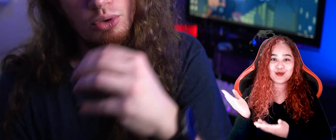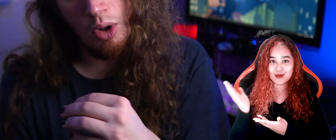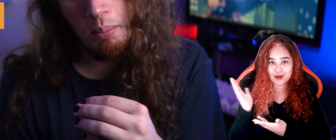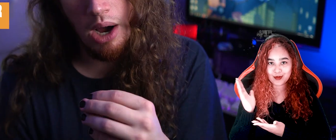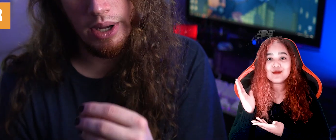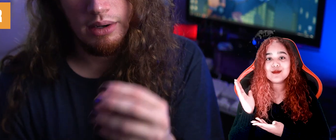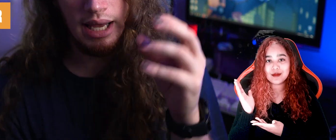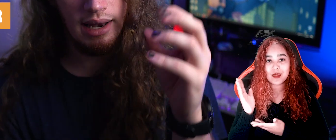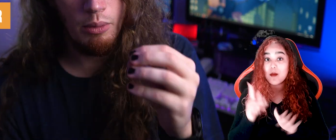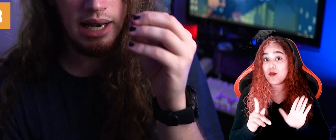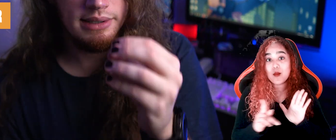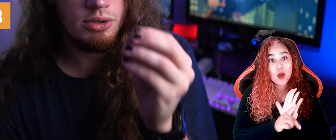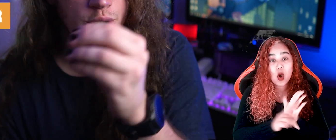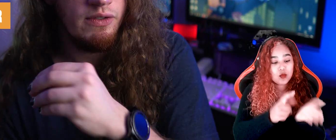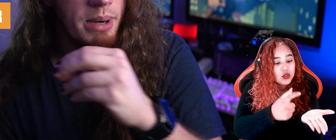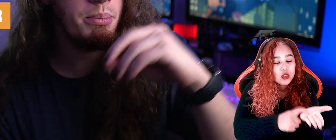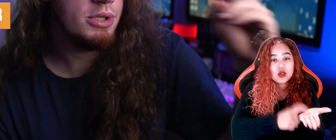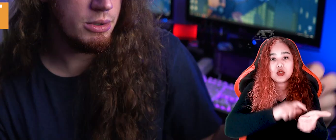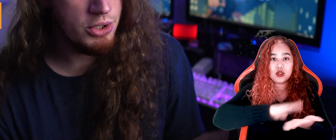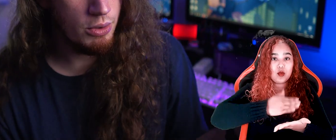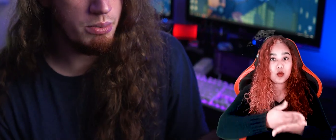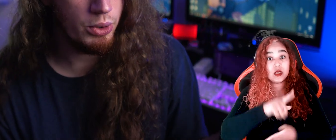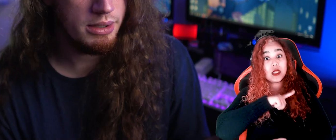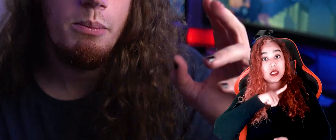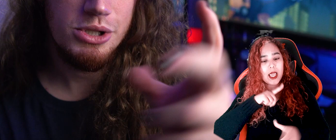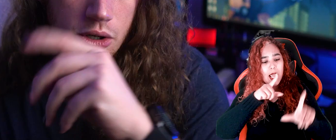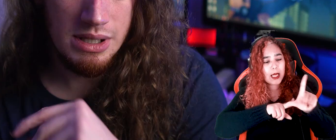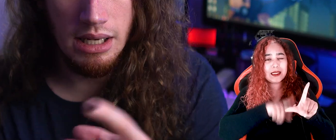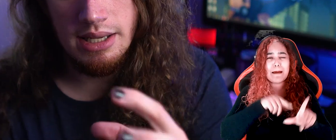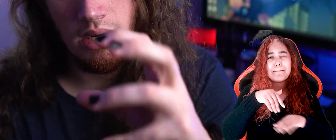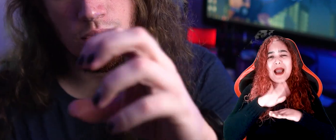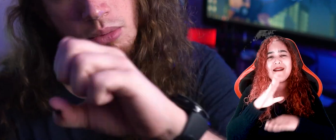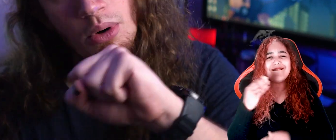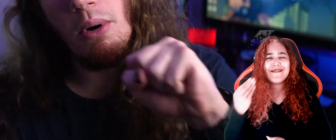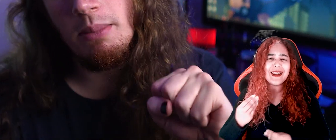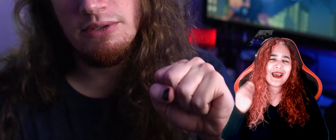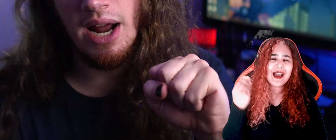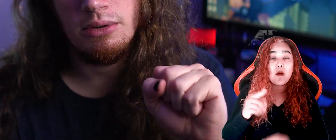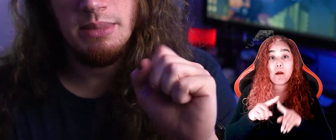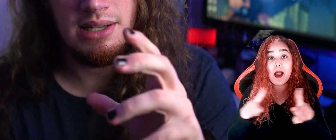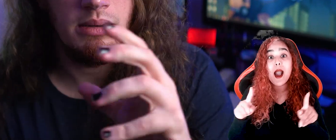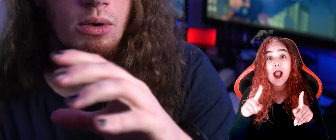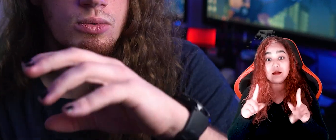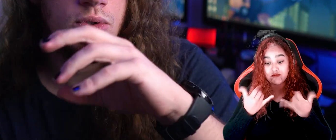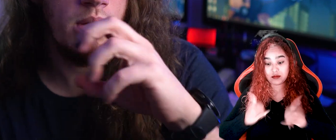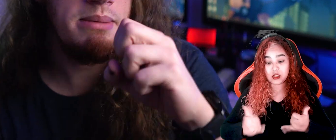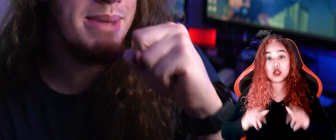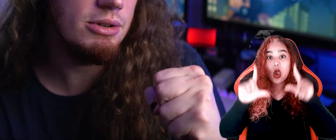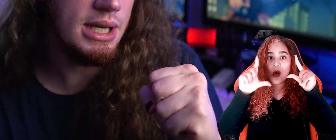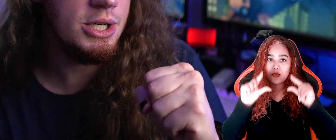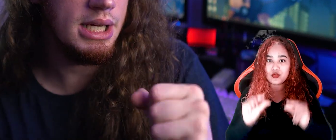significa ultra low power. Ela é uma letra exclusiva para processadores de notebook. Processadores com essa letra costumam ser um pouco mais fracos, mas eles também